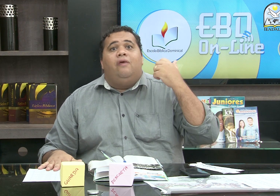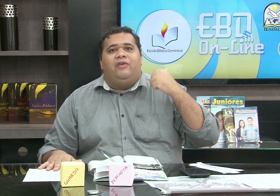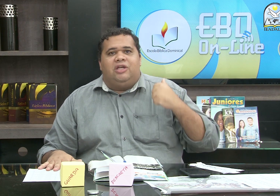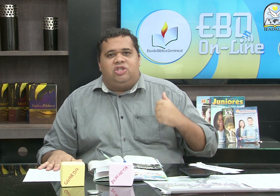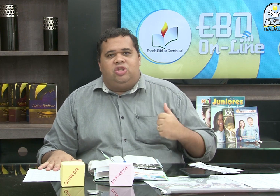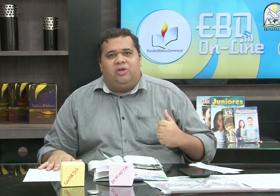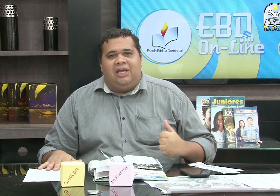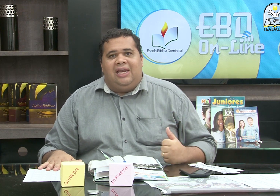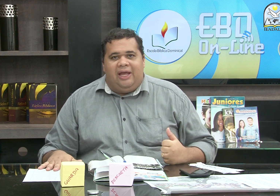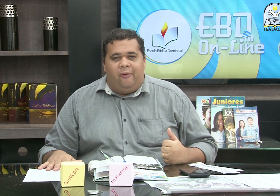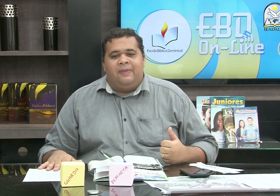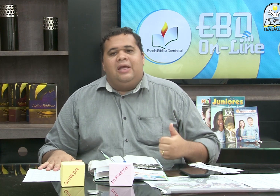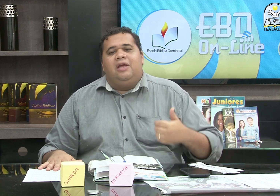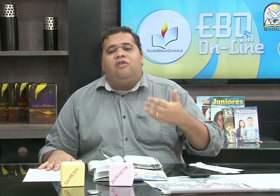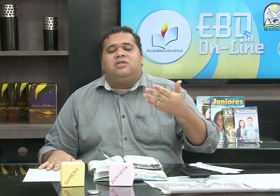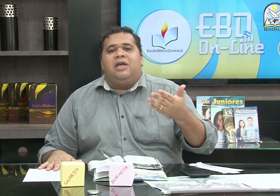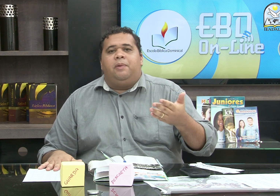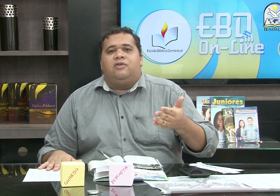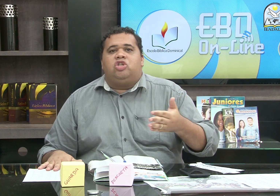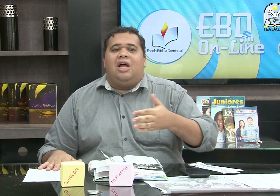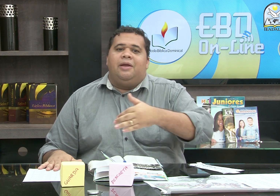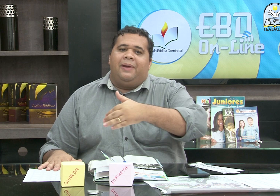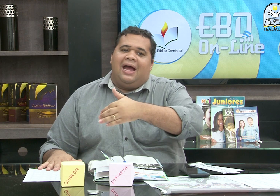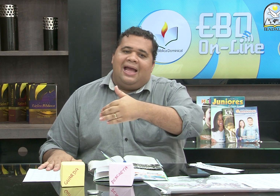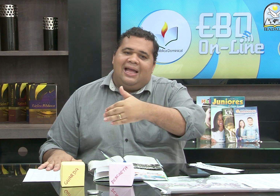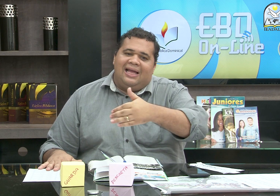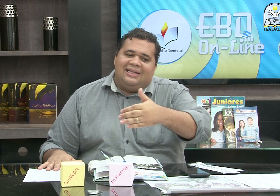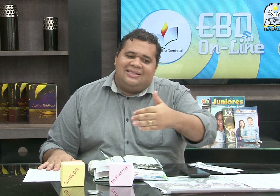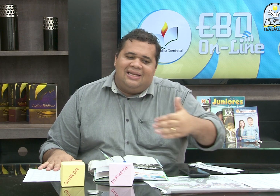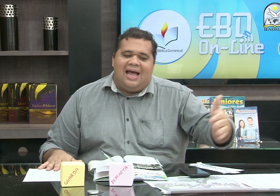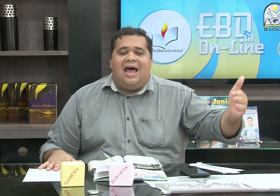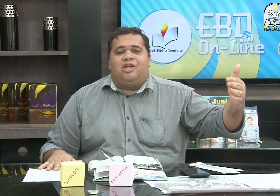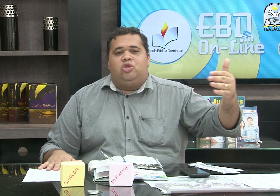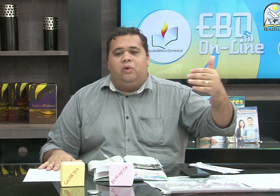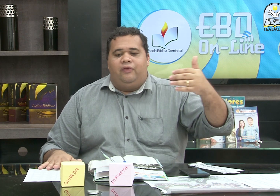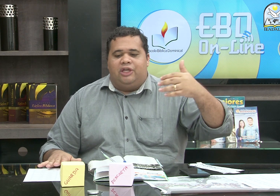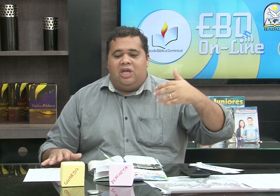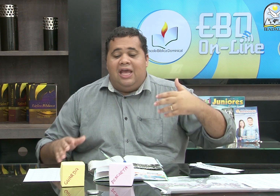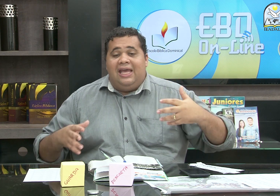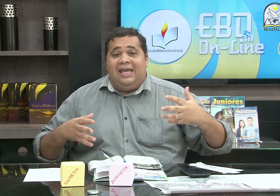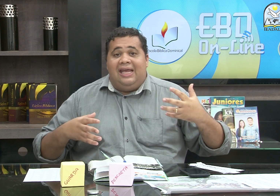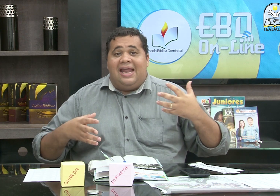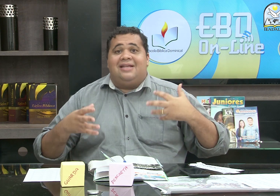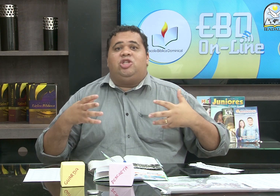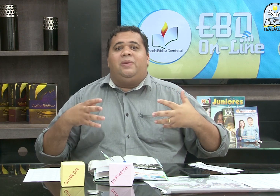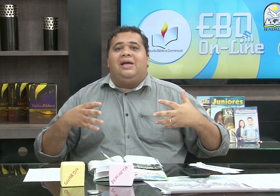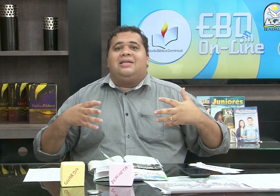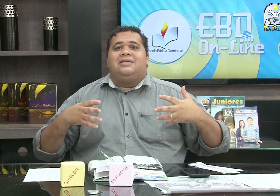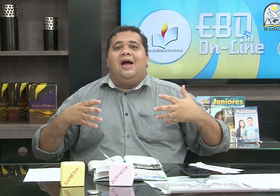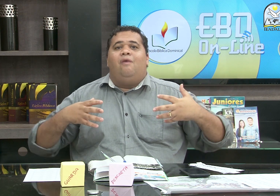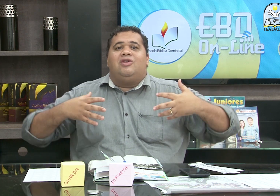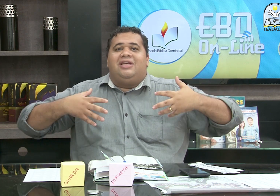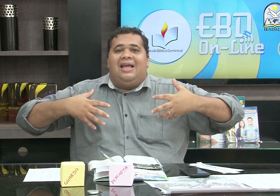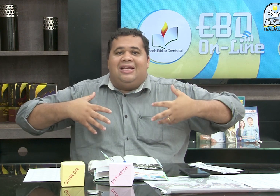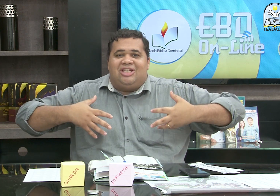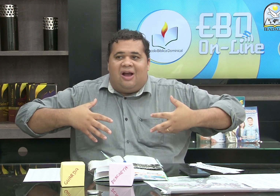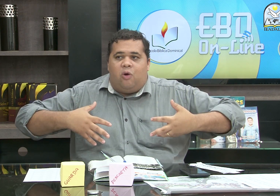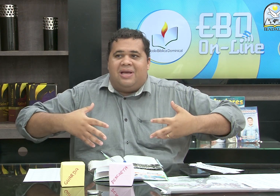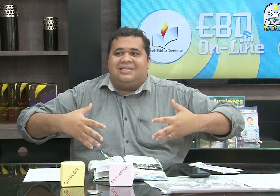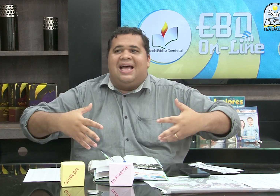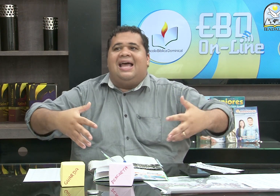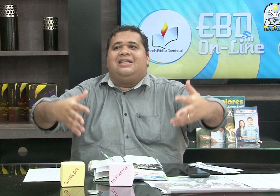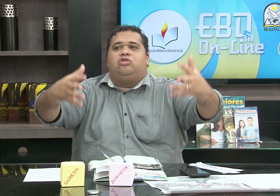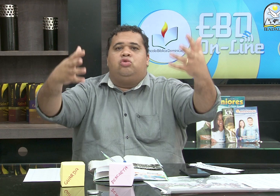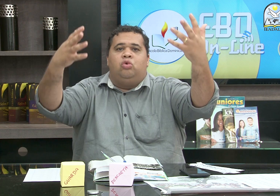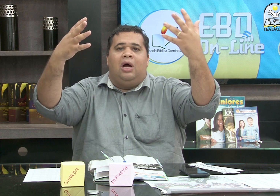trazer dúvidas do que ele leu e você professor está ali para sanar as dúvidas e nessa explicação você já